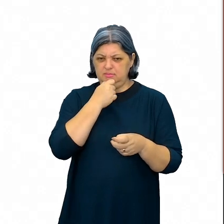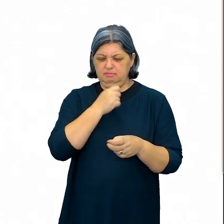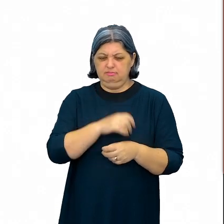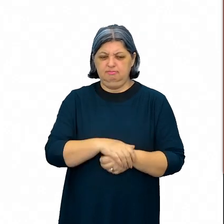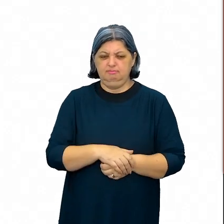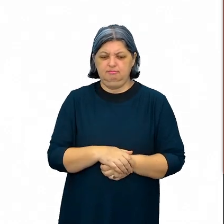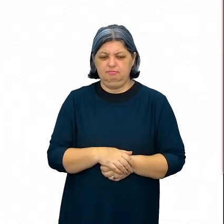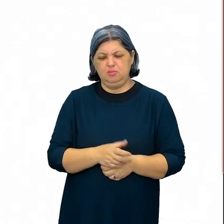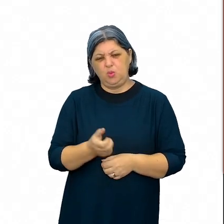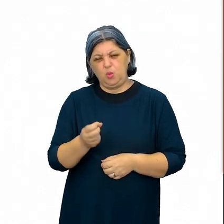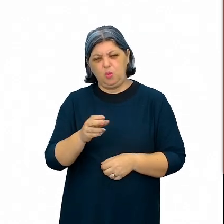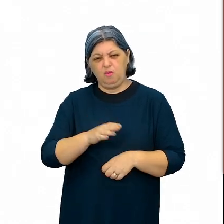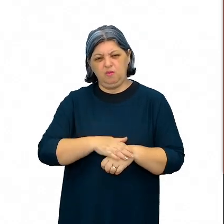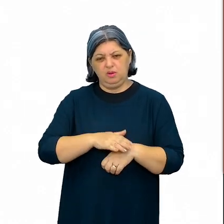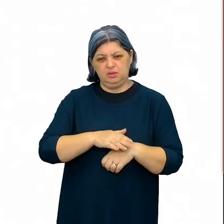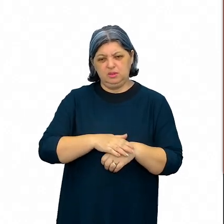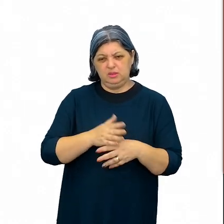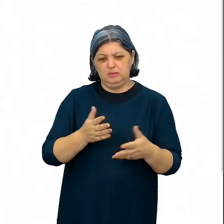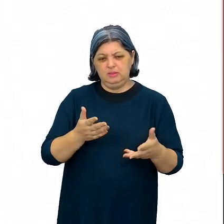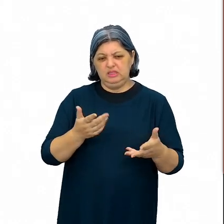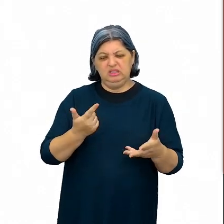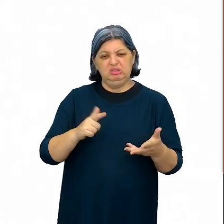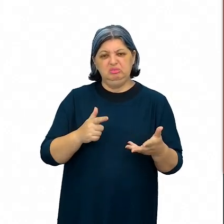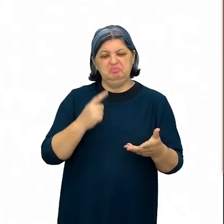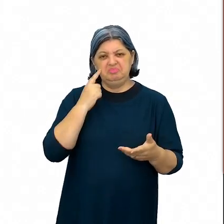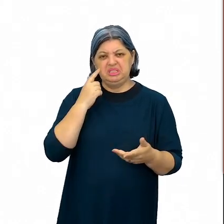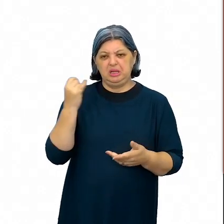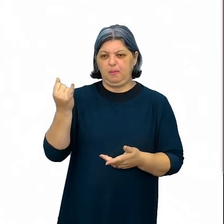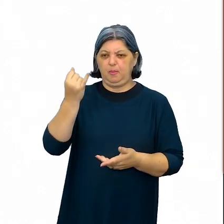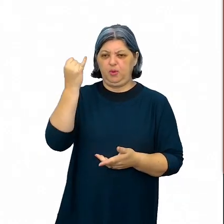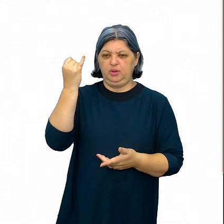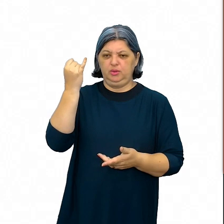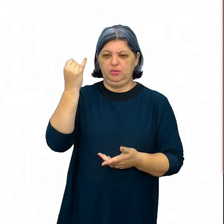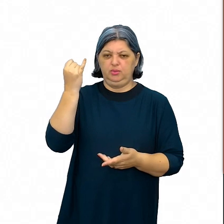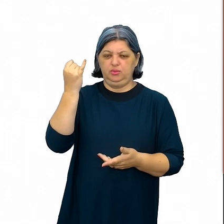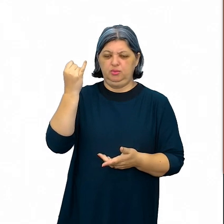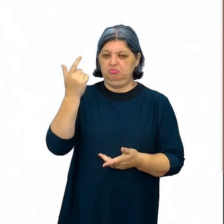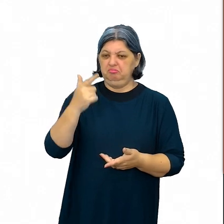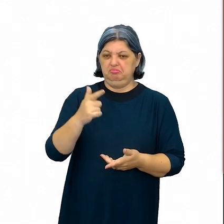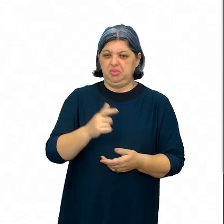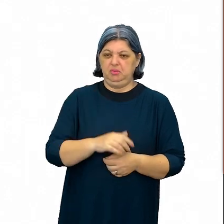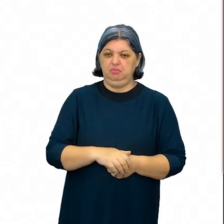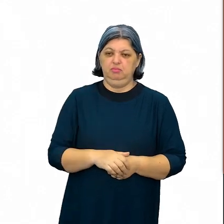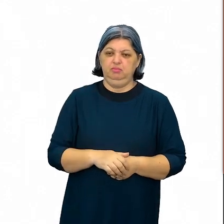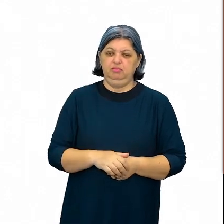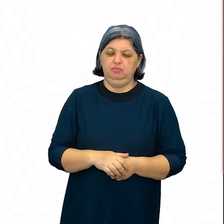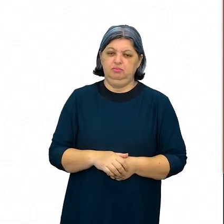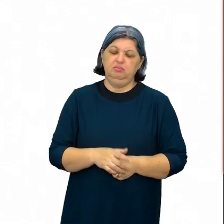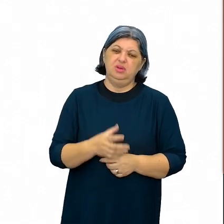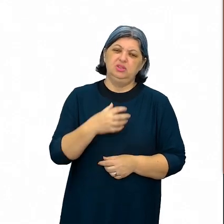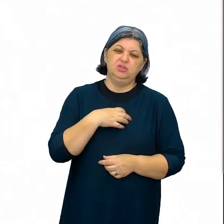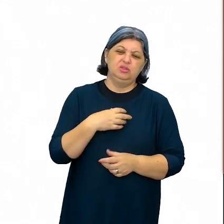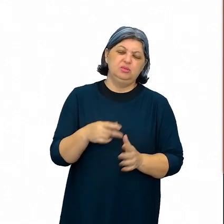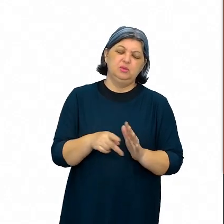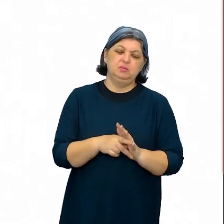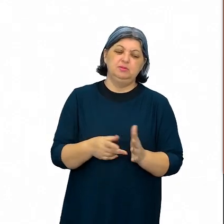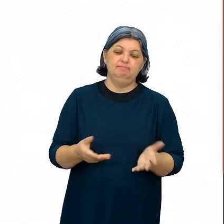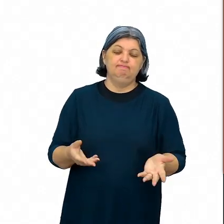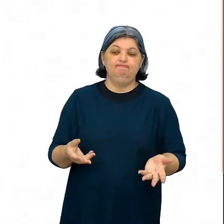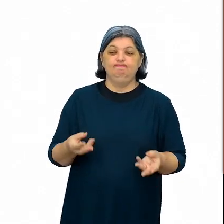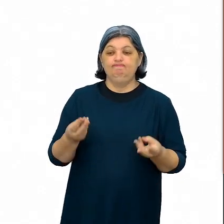até fazia o até tinha como importante mas que de alguma maneira eu não fazia aquilo de